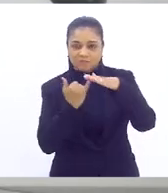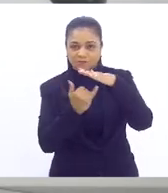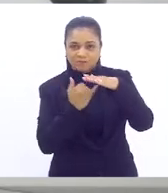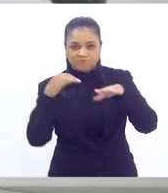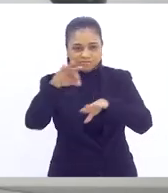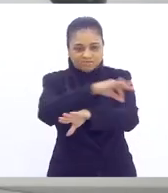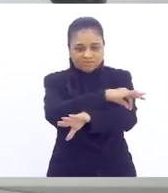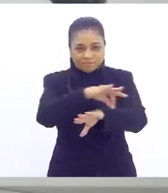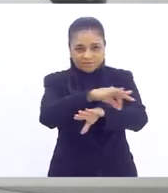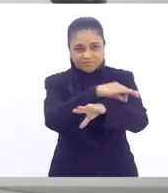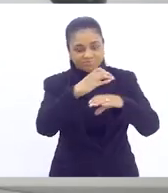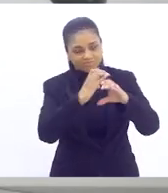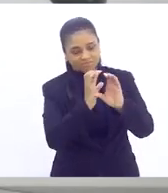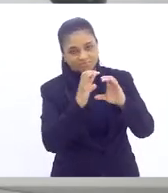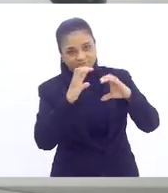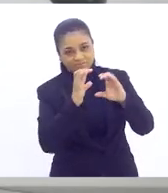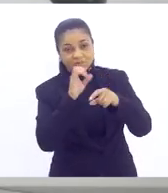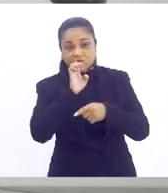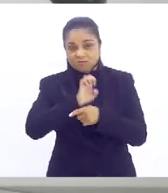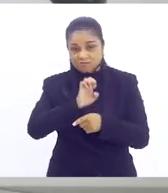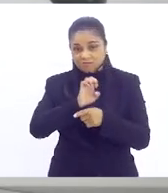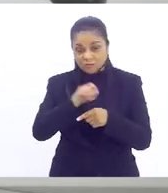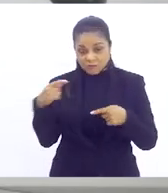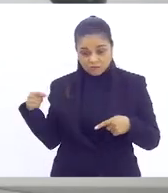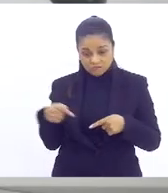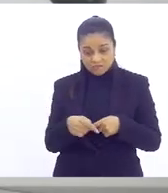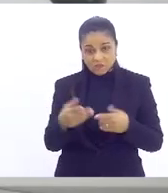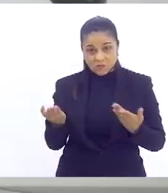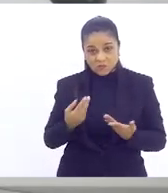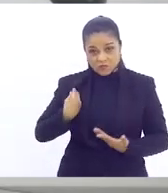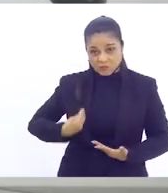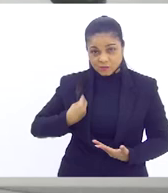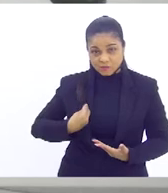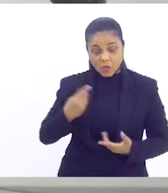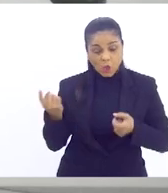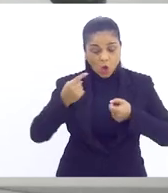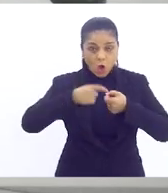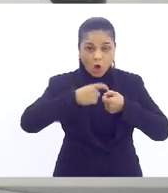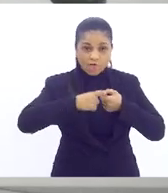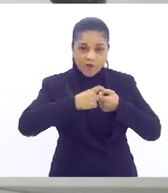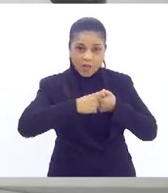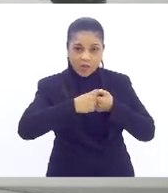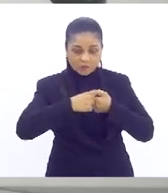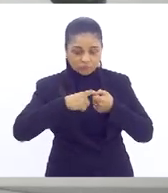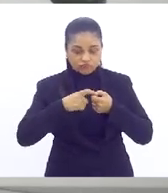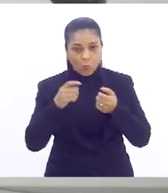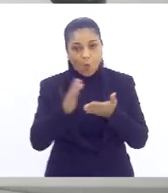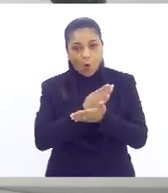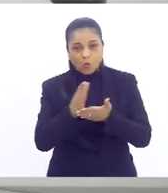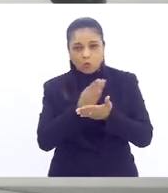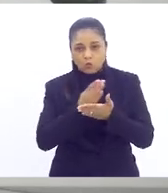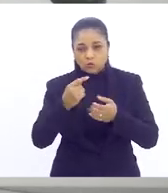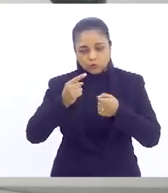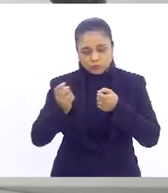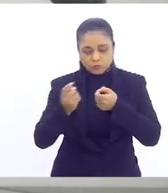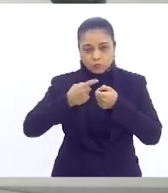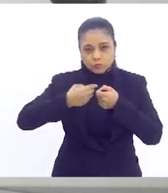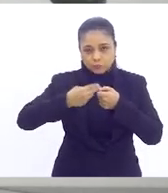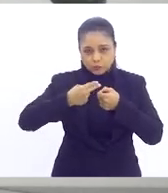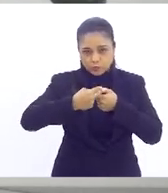arquitetura que presente porque a gente tem convênio com alguns municípios do interior